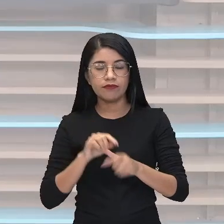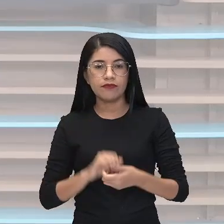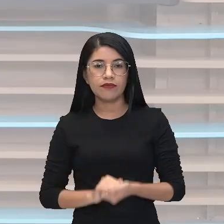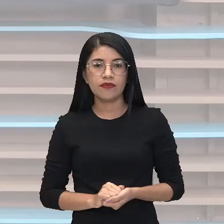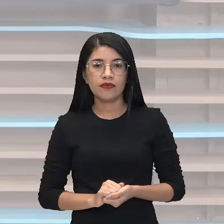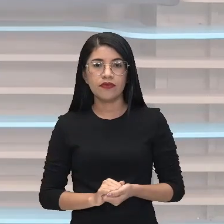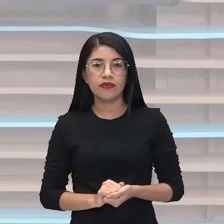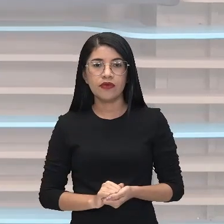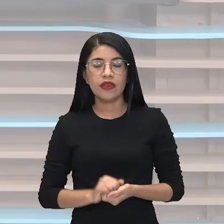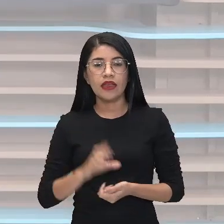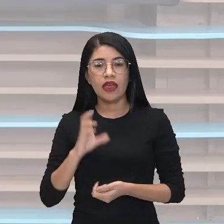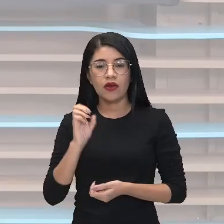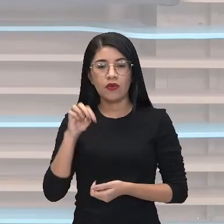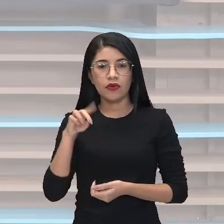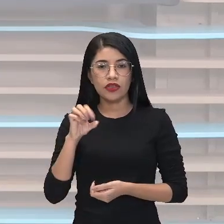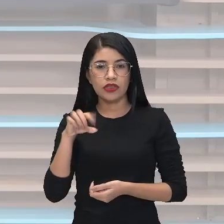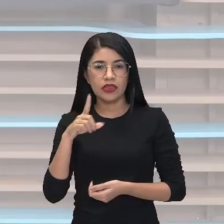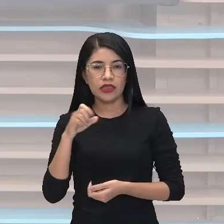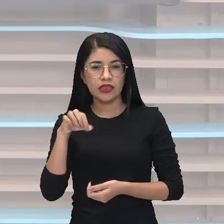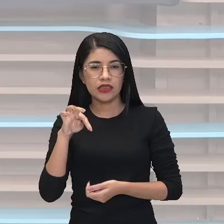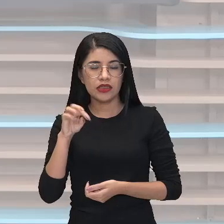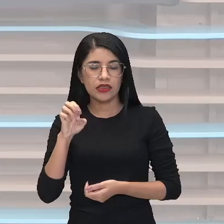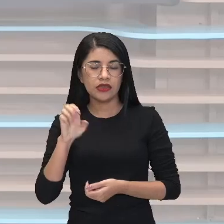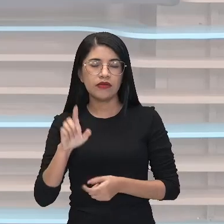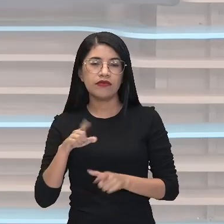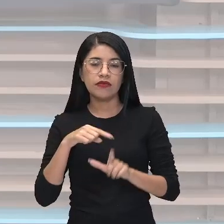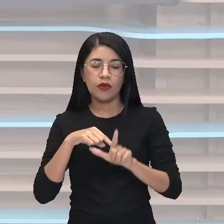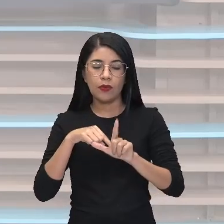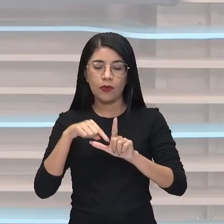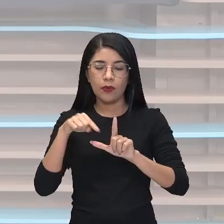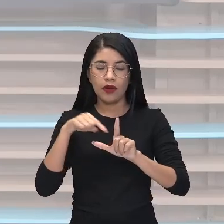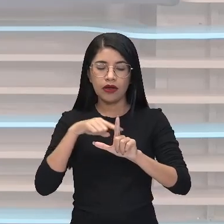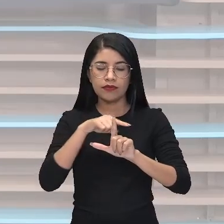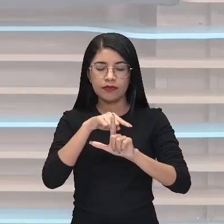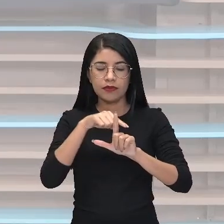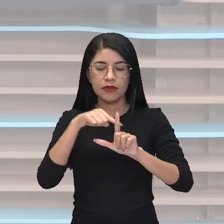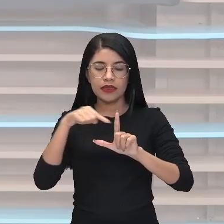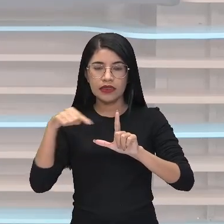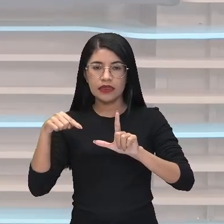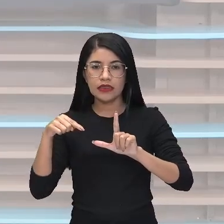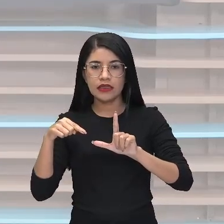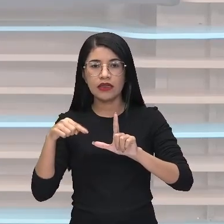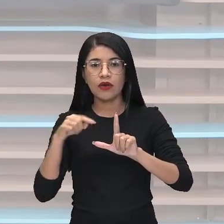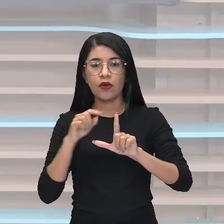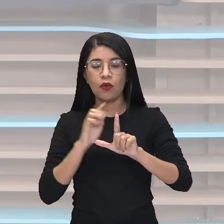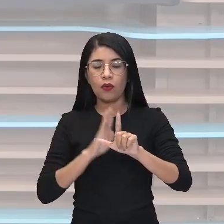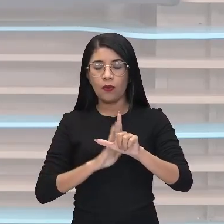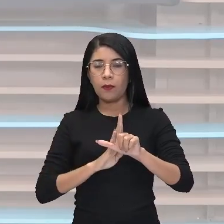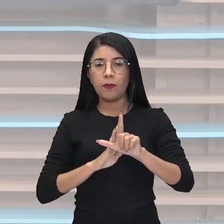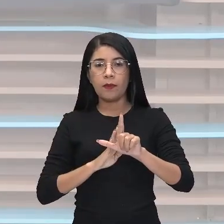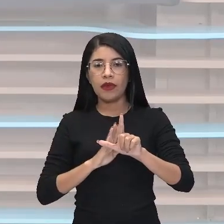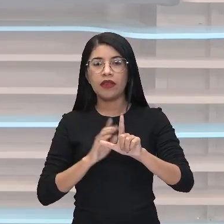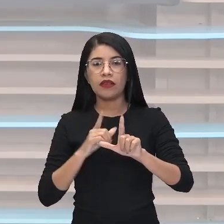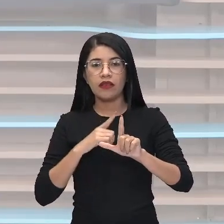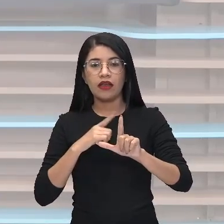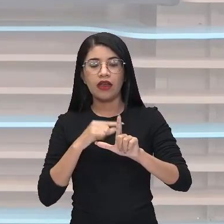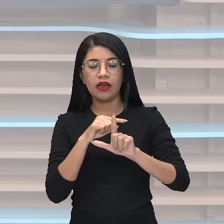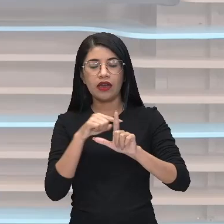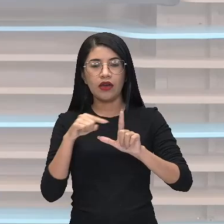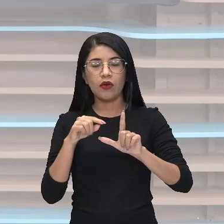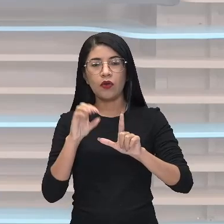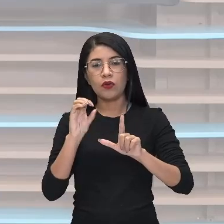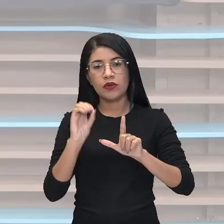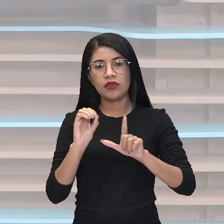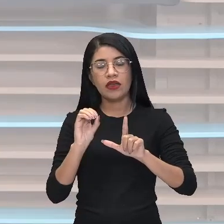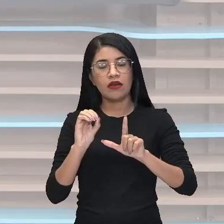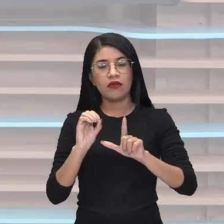função constante sempre vai ser constante ali, só vai ter o B. O A vai ser igual a zero, então não vai existir aquela parte de A vezes X,